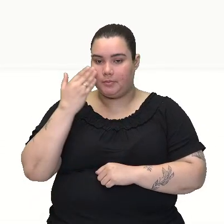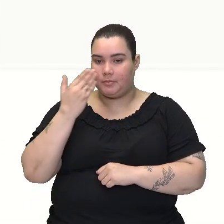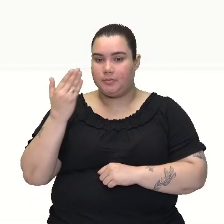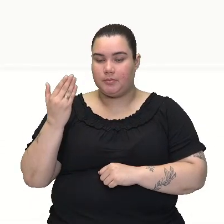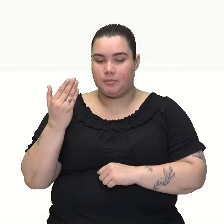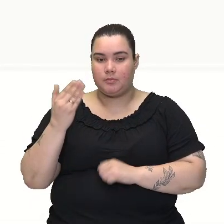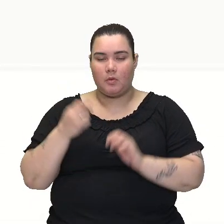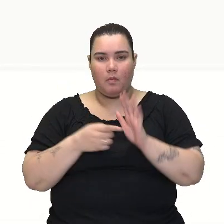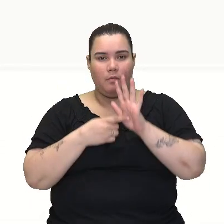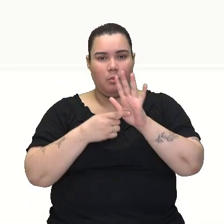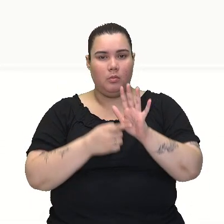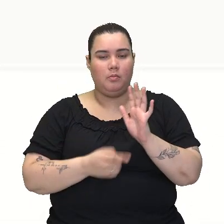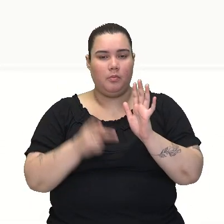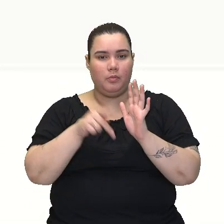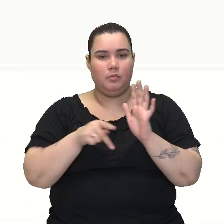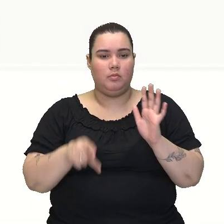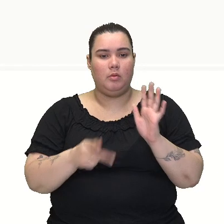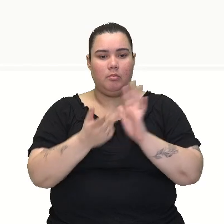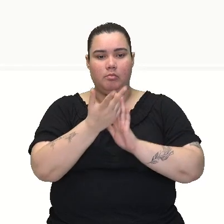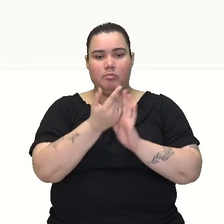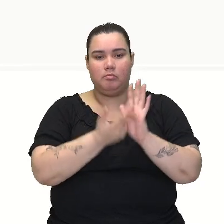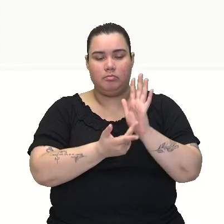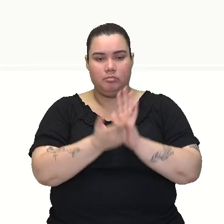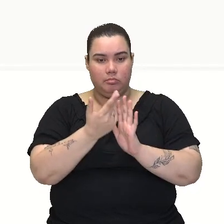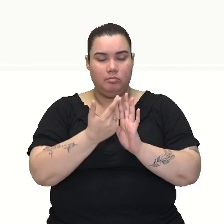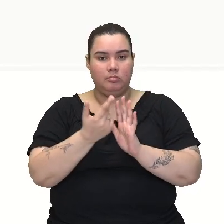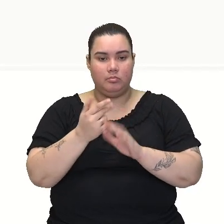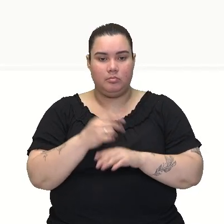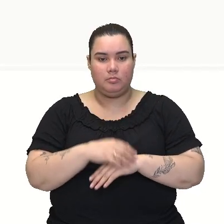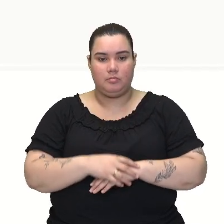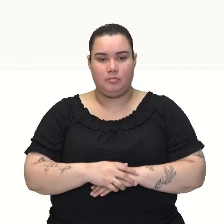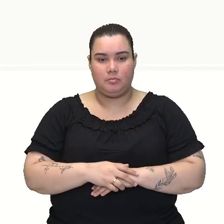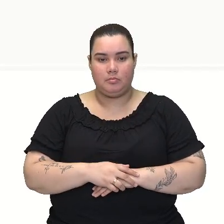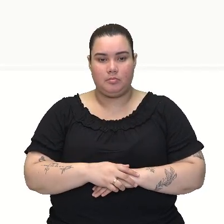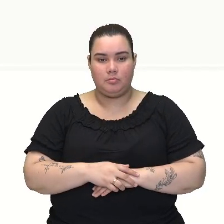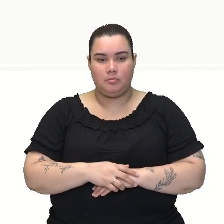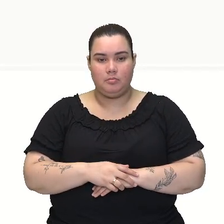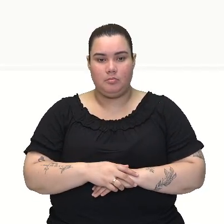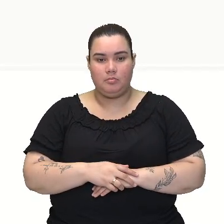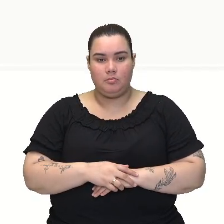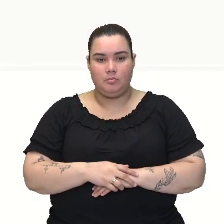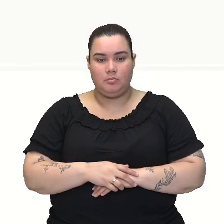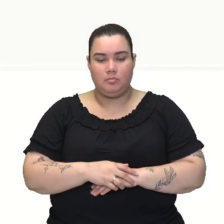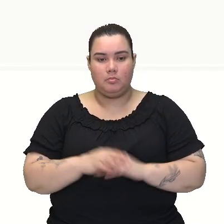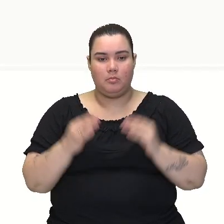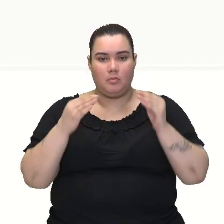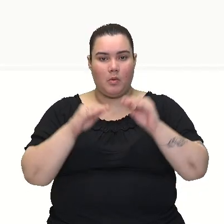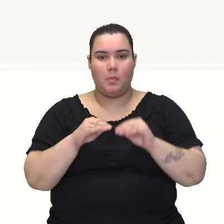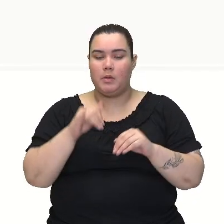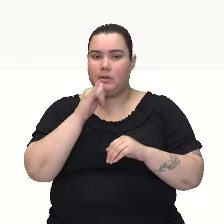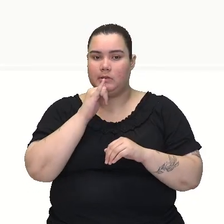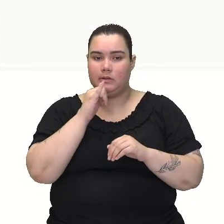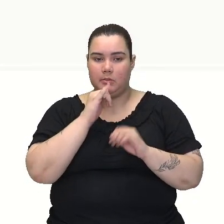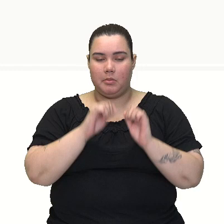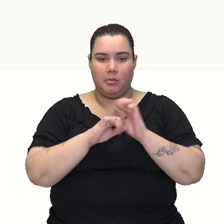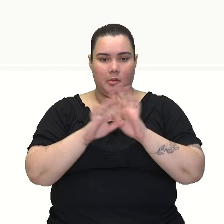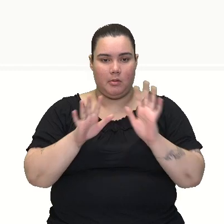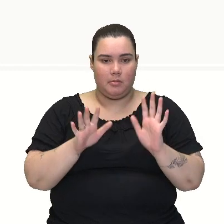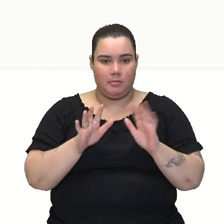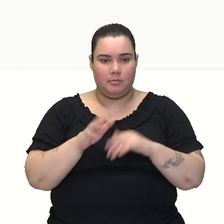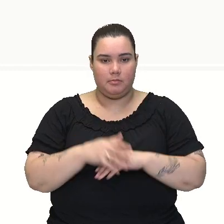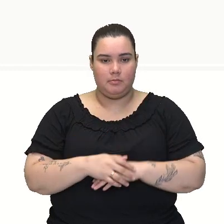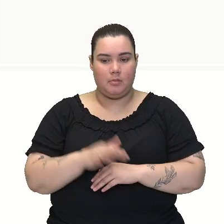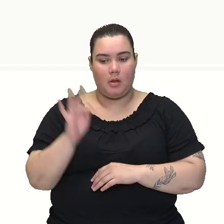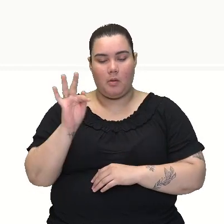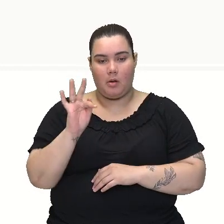função. Vou colocar uma função qualquer aqui. Olha só para a gente exemplificar, né? Então eu tenho uma função qualquer, f